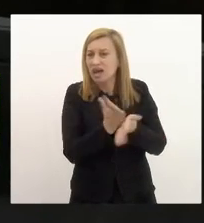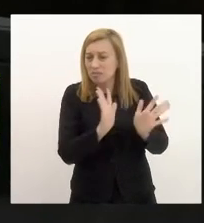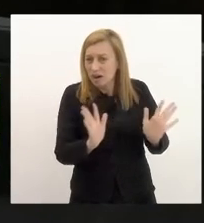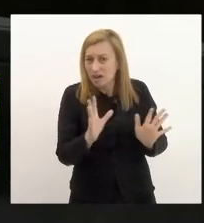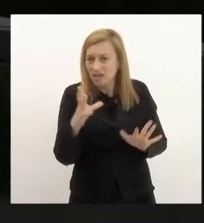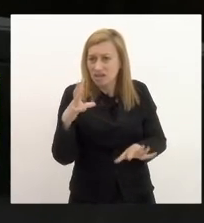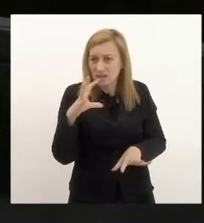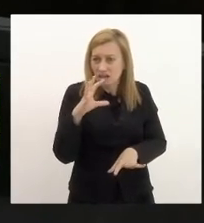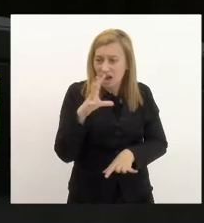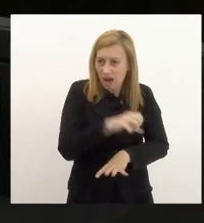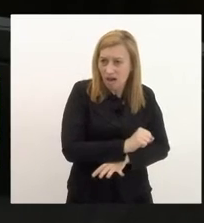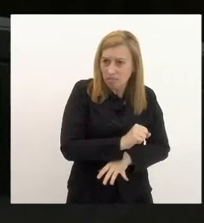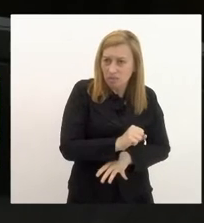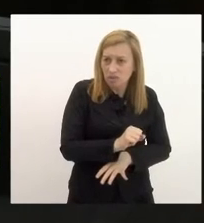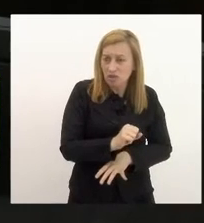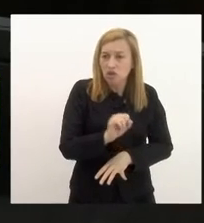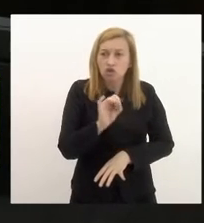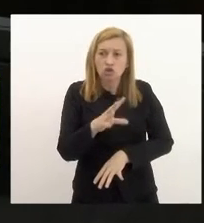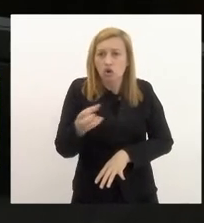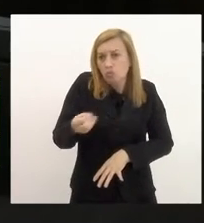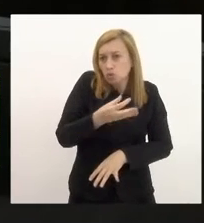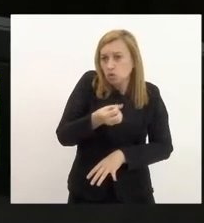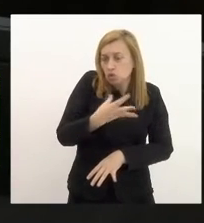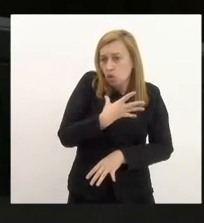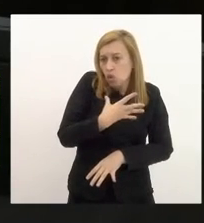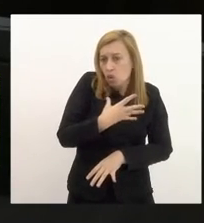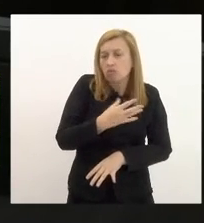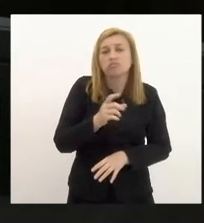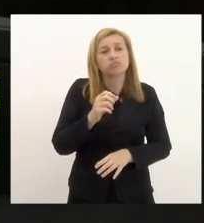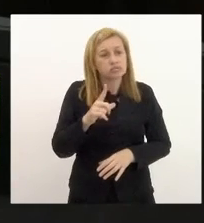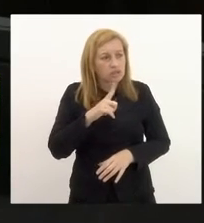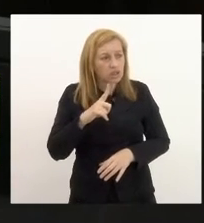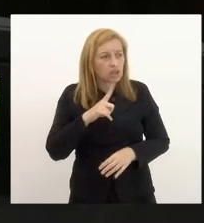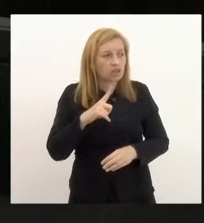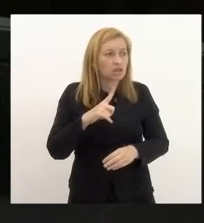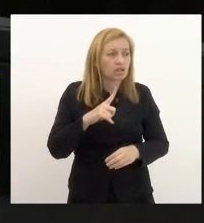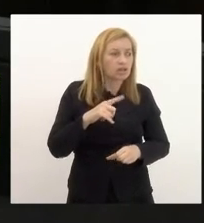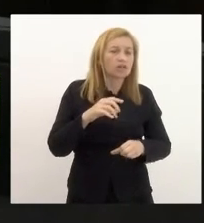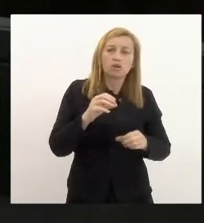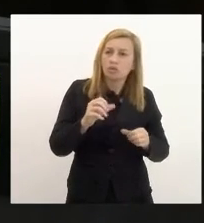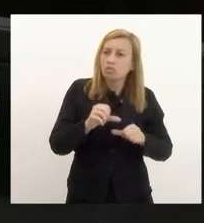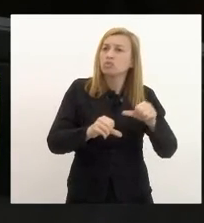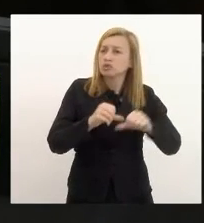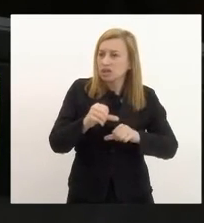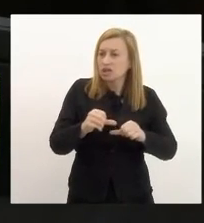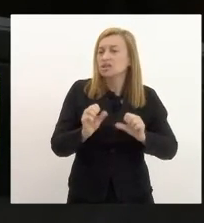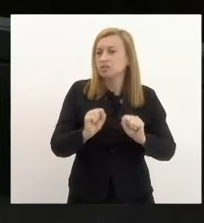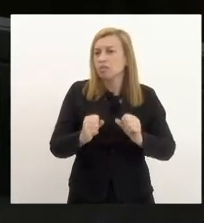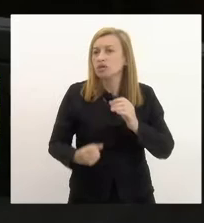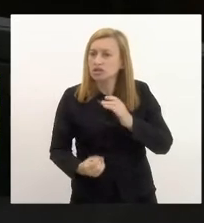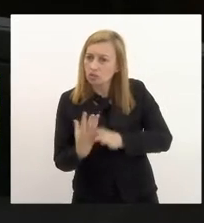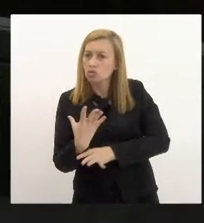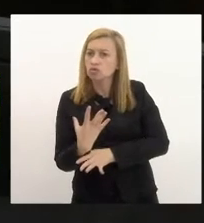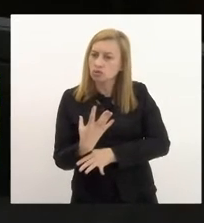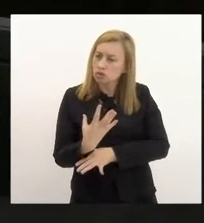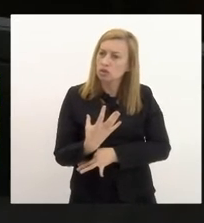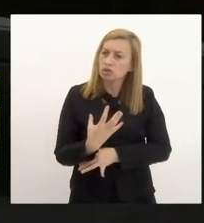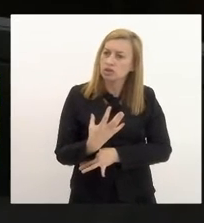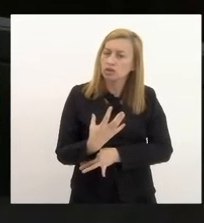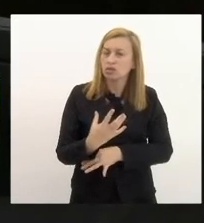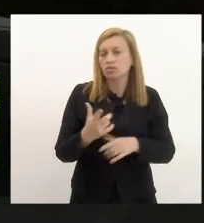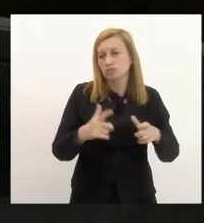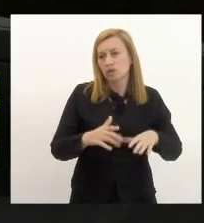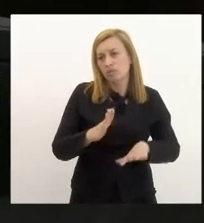imediatamente que seja só para os novos não tem alternativas a serem construídas e eu acho que o ambiente mais